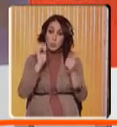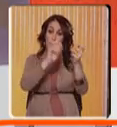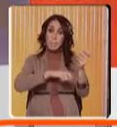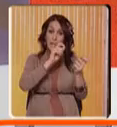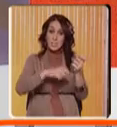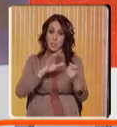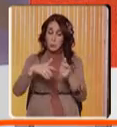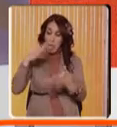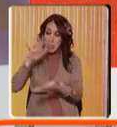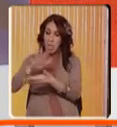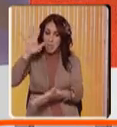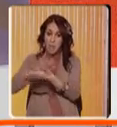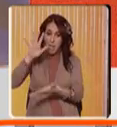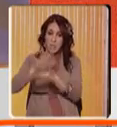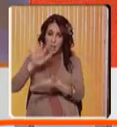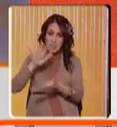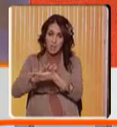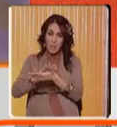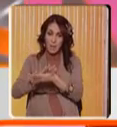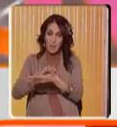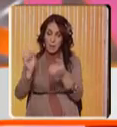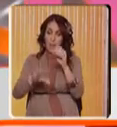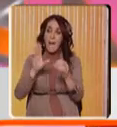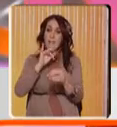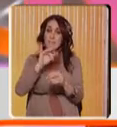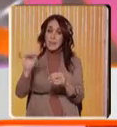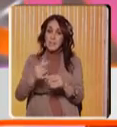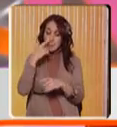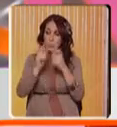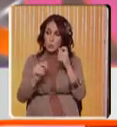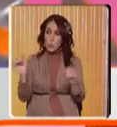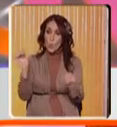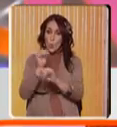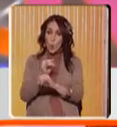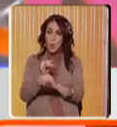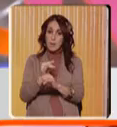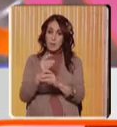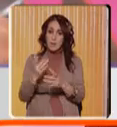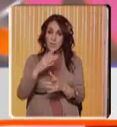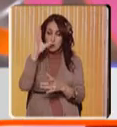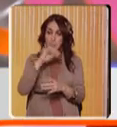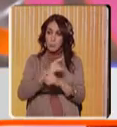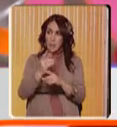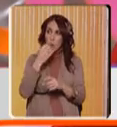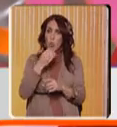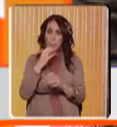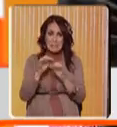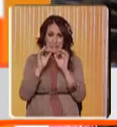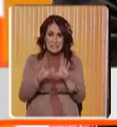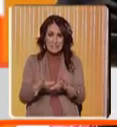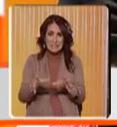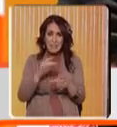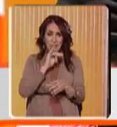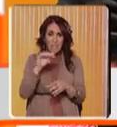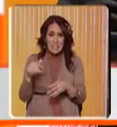E depois é prensado? Exatamente. Prensado, leva uma farinha, por isso é que as pessoas que fazem dietas hiperproteicas, eu não percebo porque... Há pessoas que comem aquilo assim?